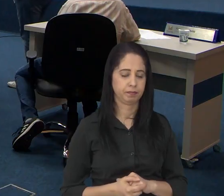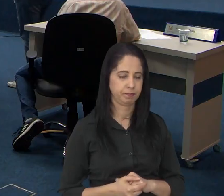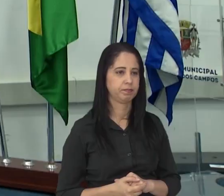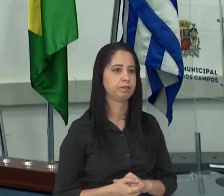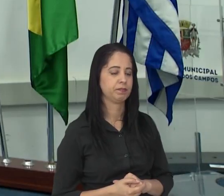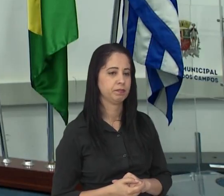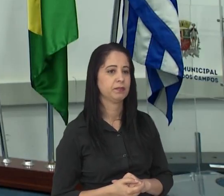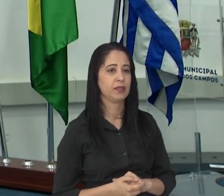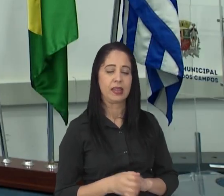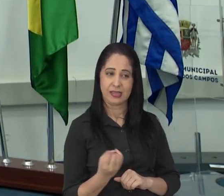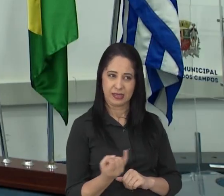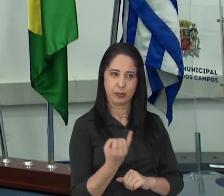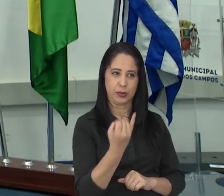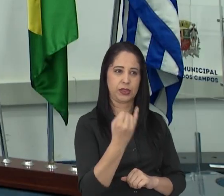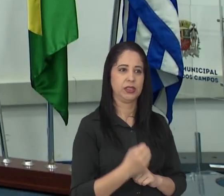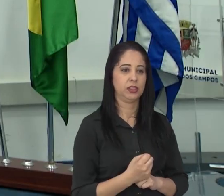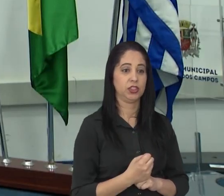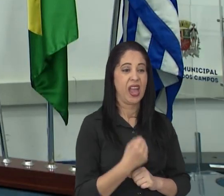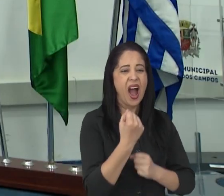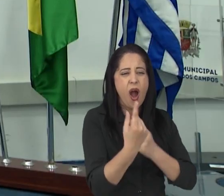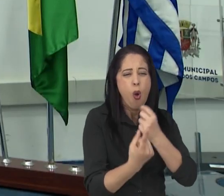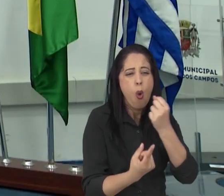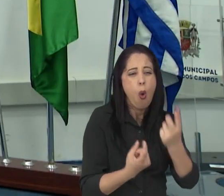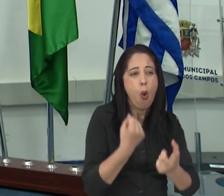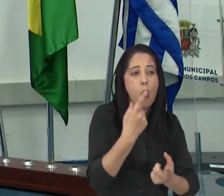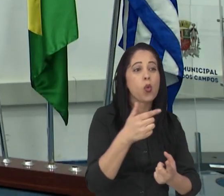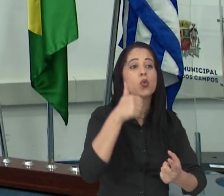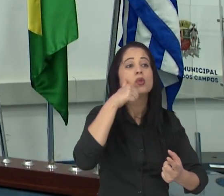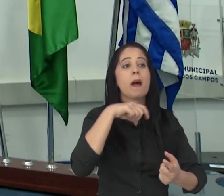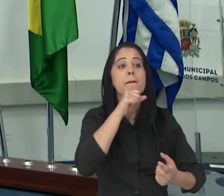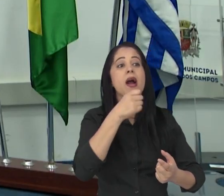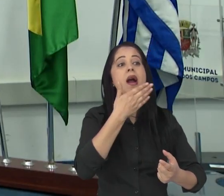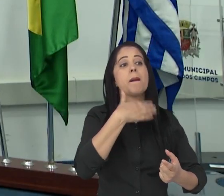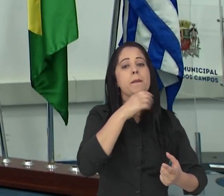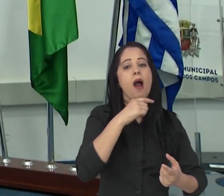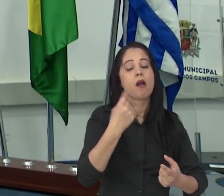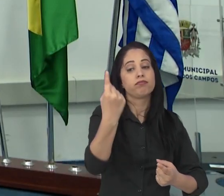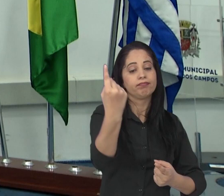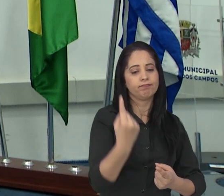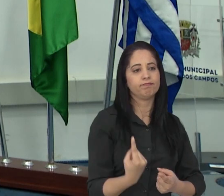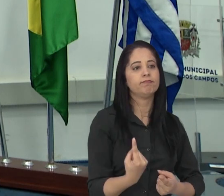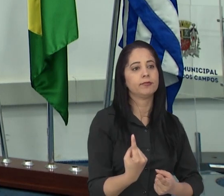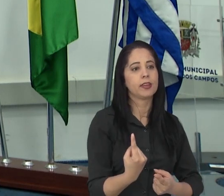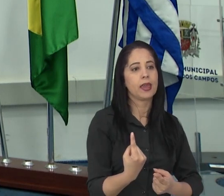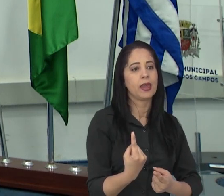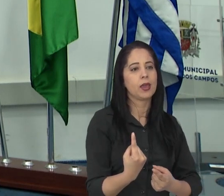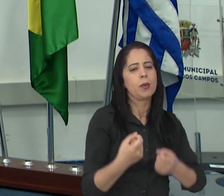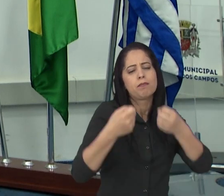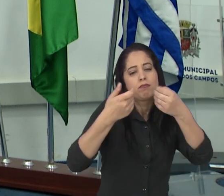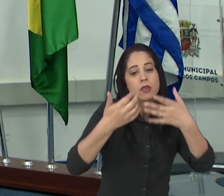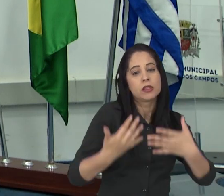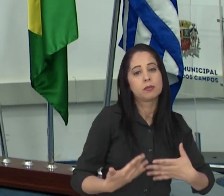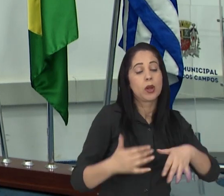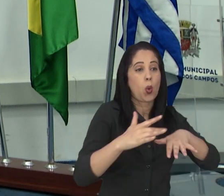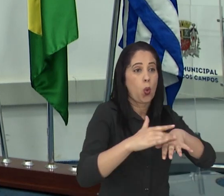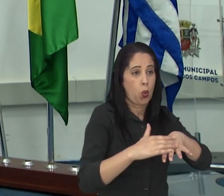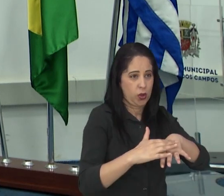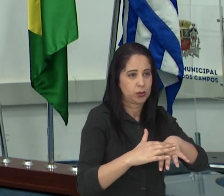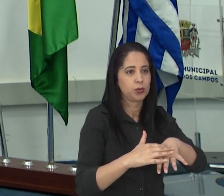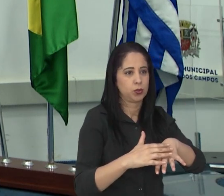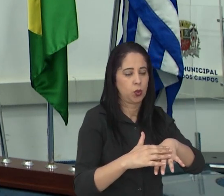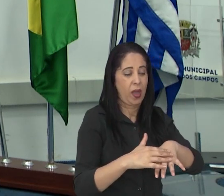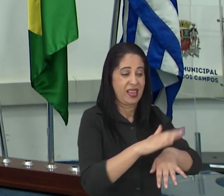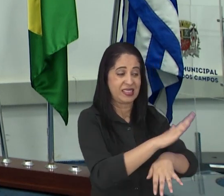área. Esse processo é muito importante, né? Foi alguns pais que nos passaram, né, essa doença, né,